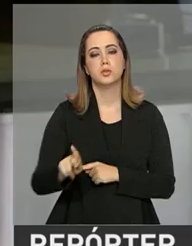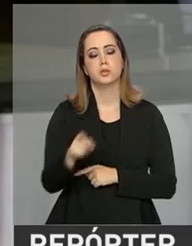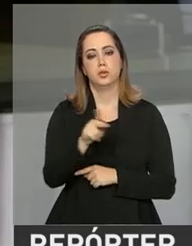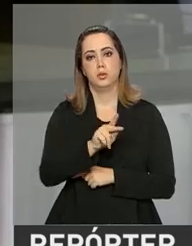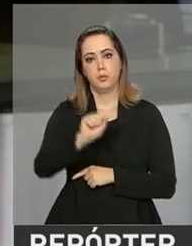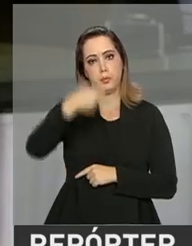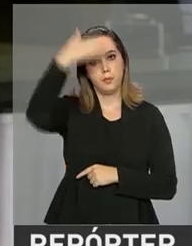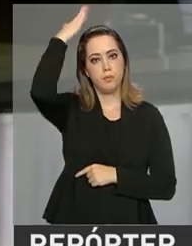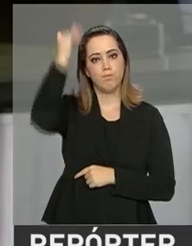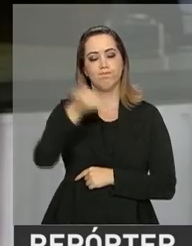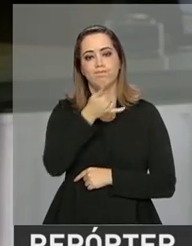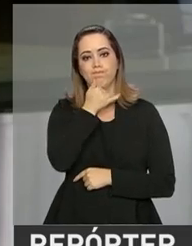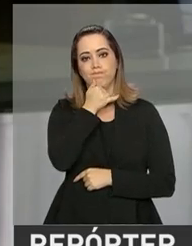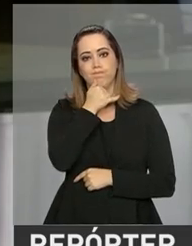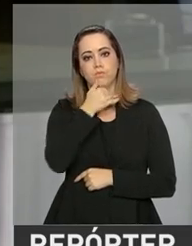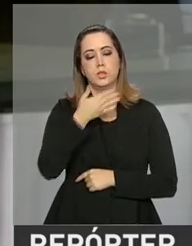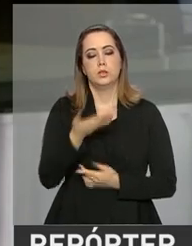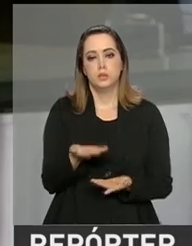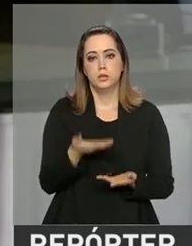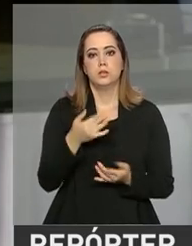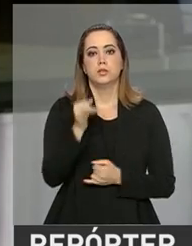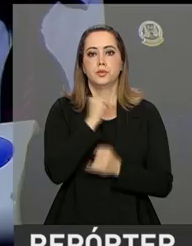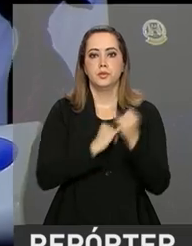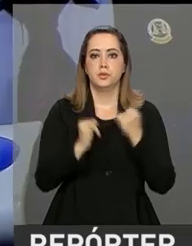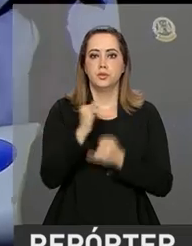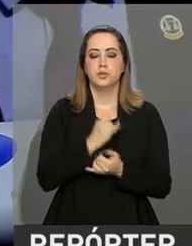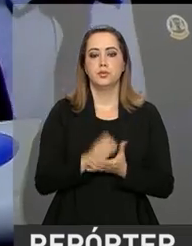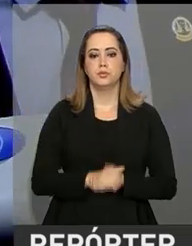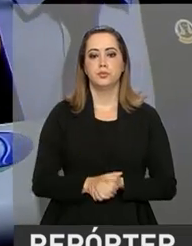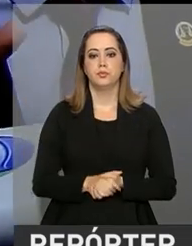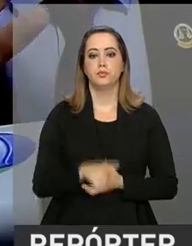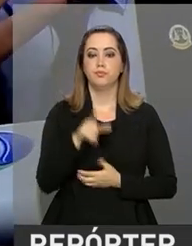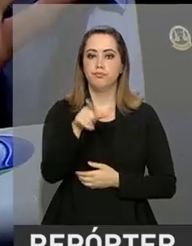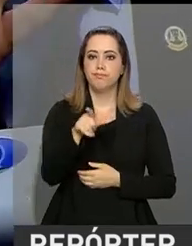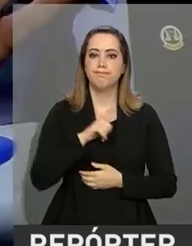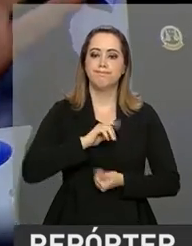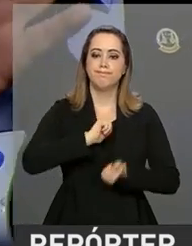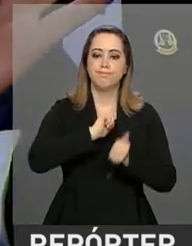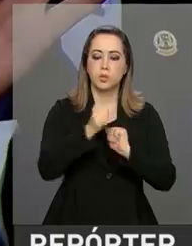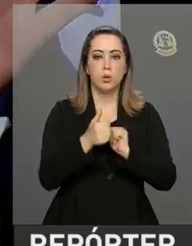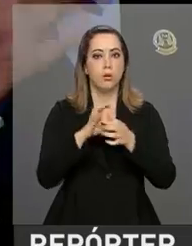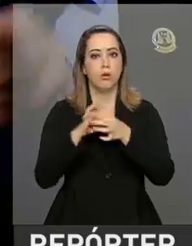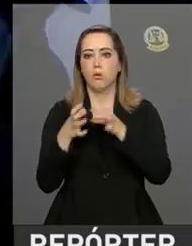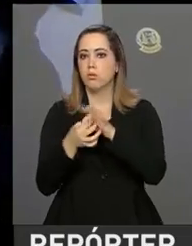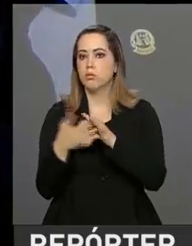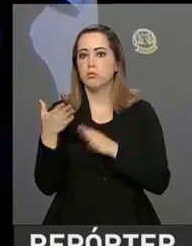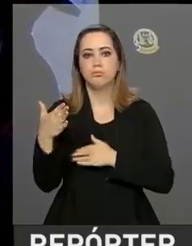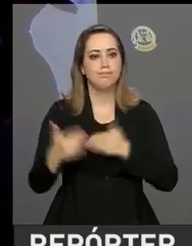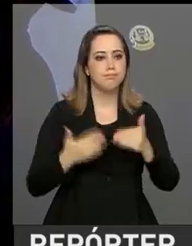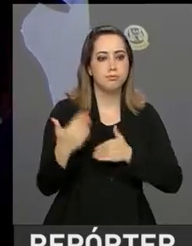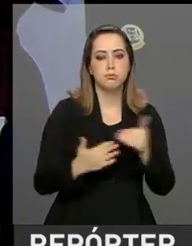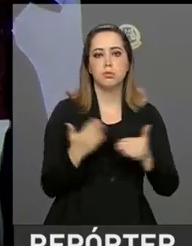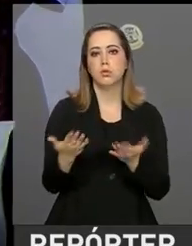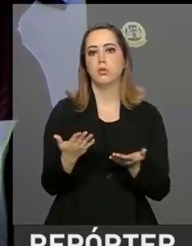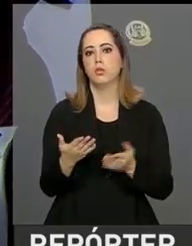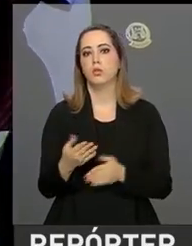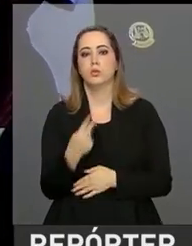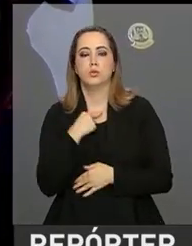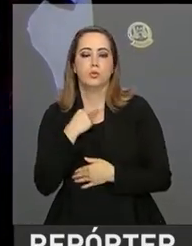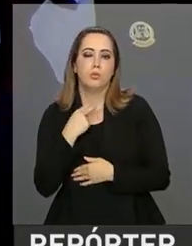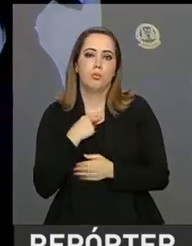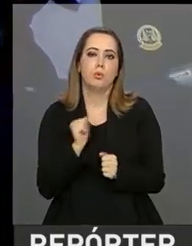um lamentável acidente o ritmo das Olimpíadas não fica paralisado por